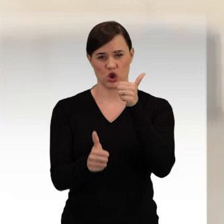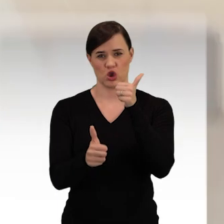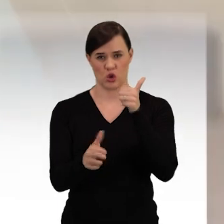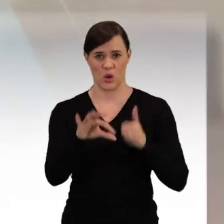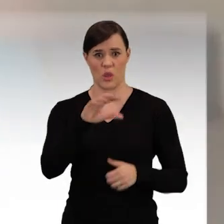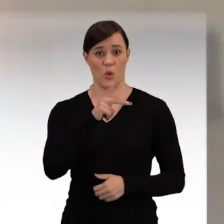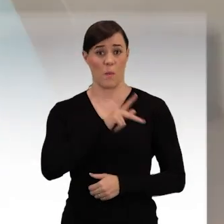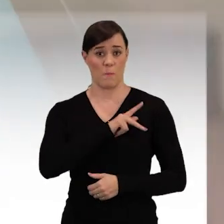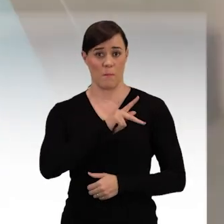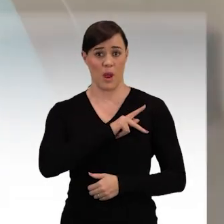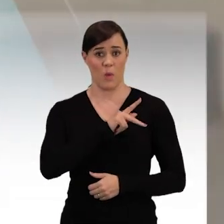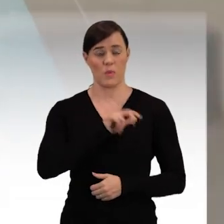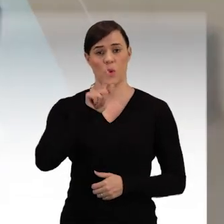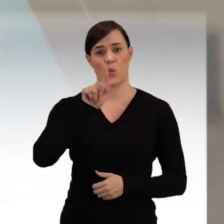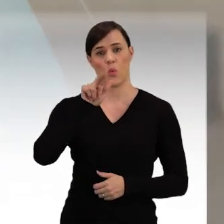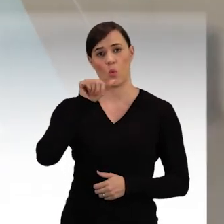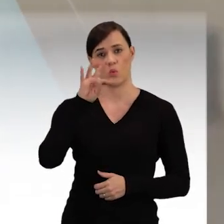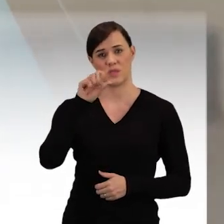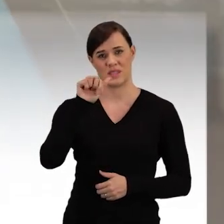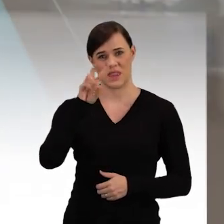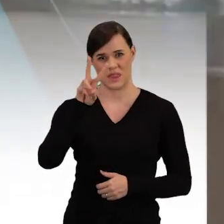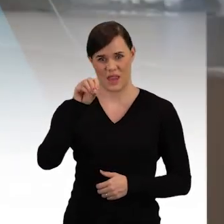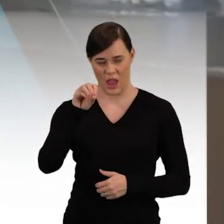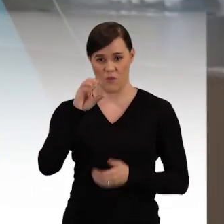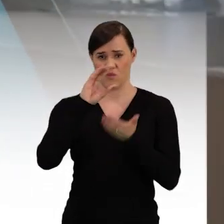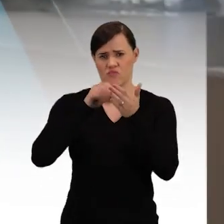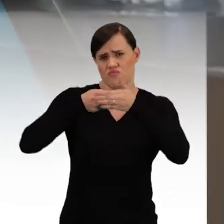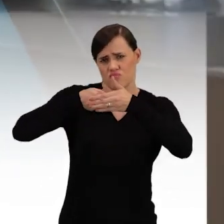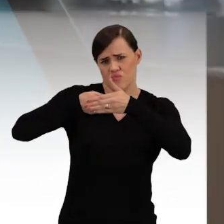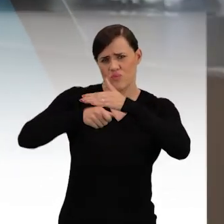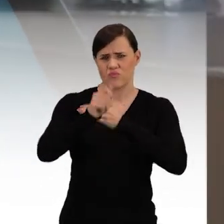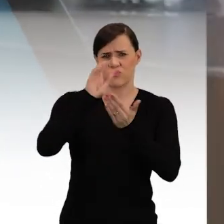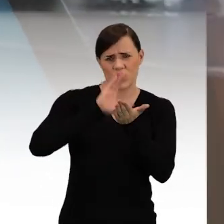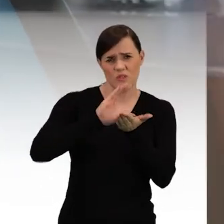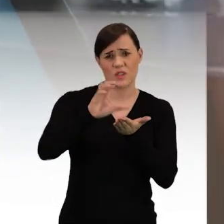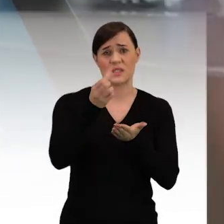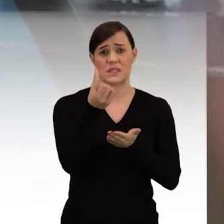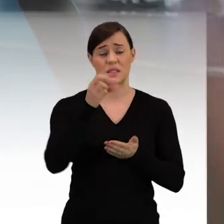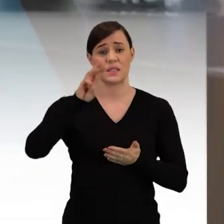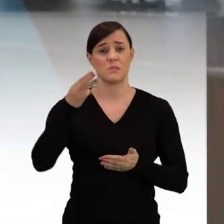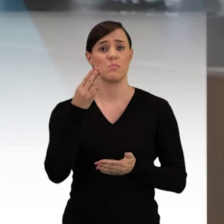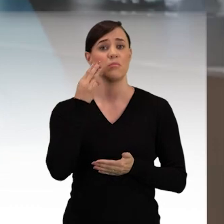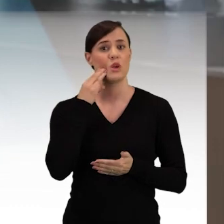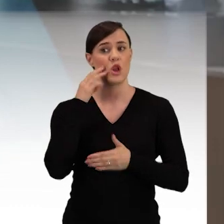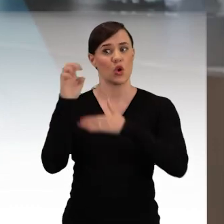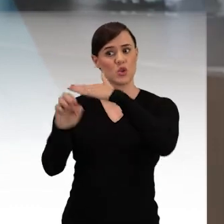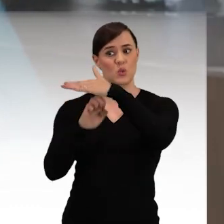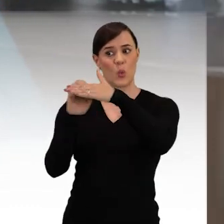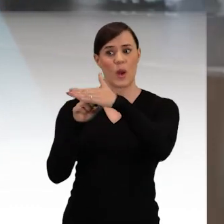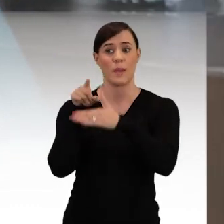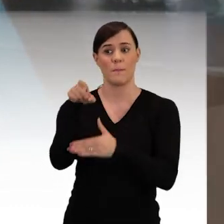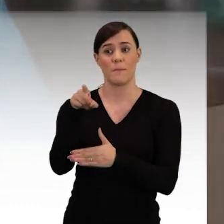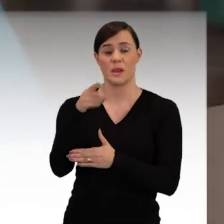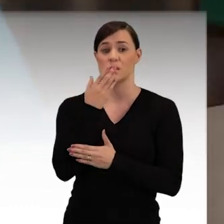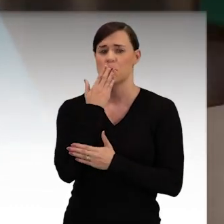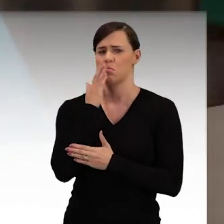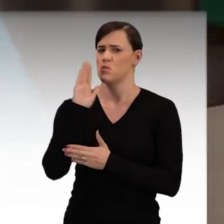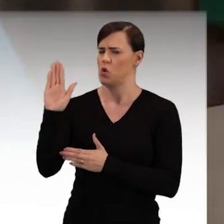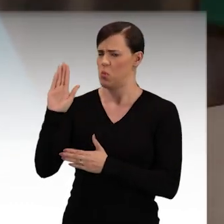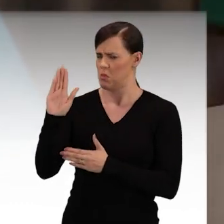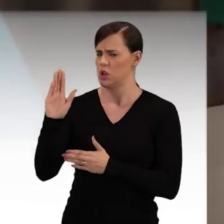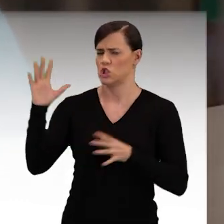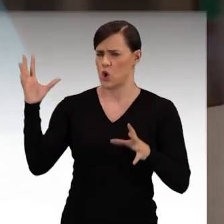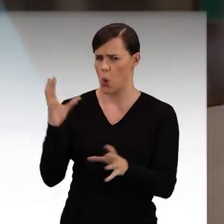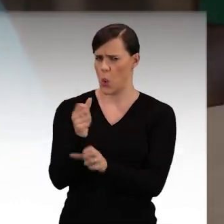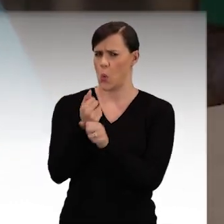Scarpa. Ele investiu 6 milhões de reais em uma empresa que operava com esse ativo e prometia alto